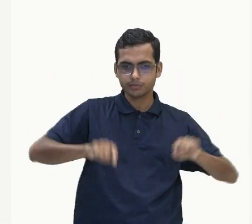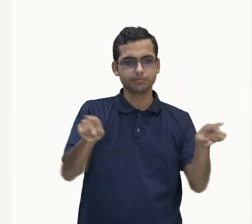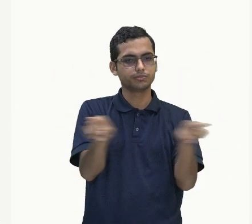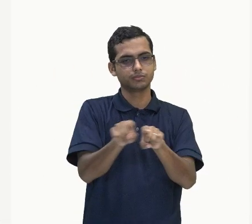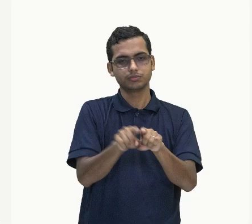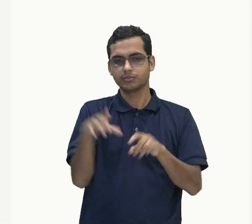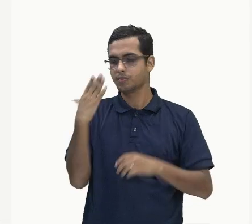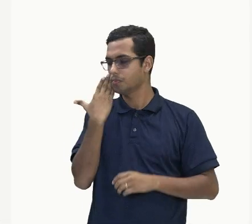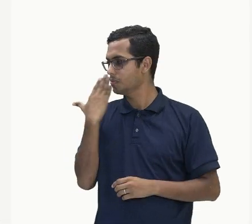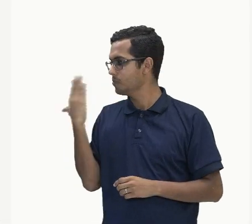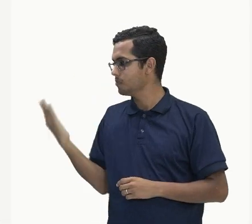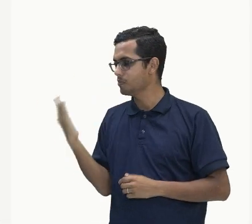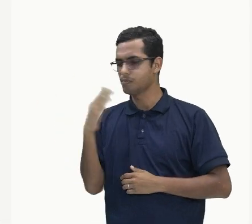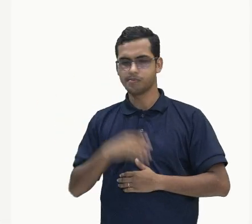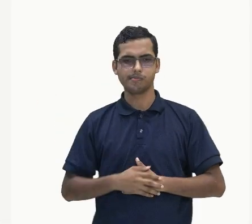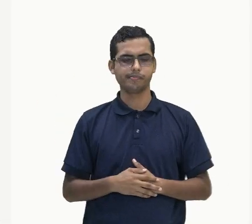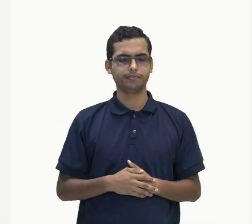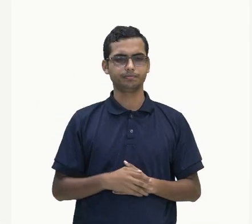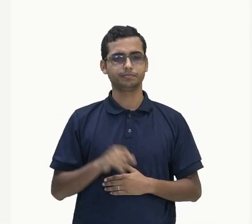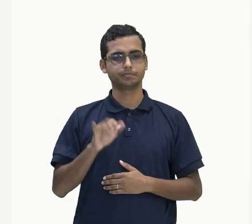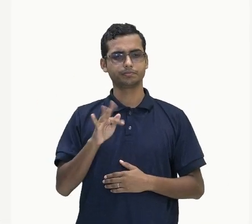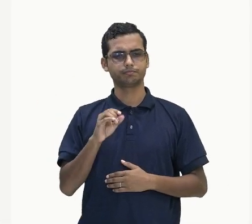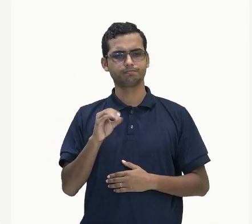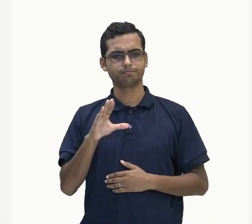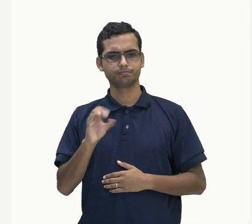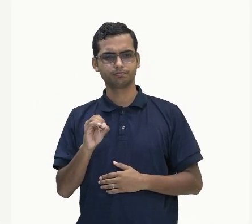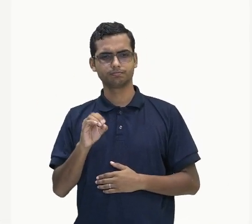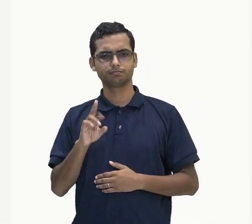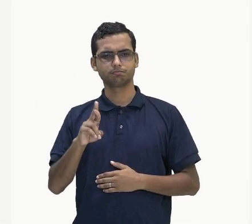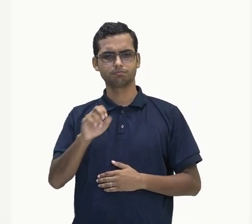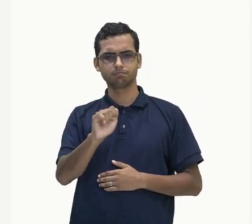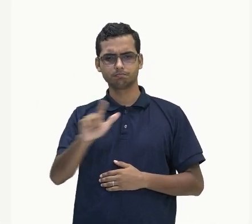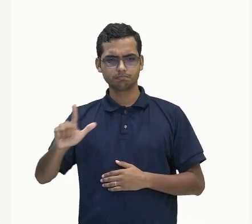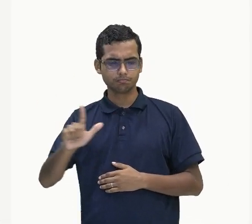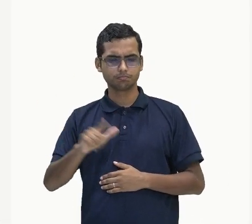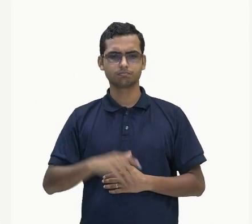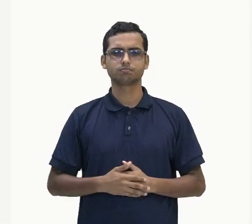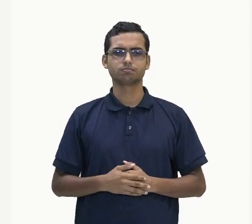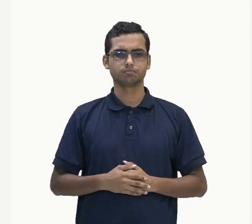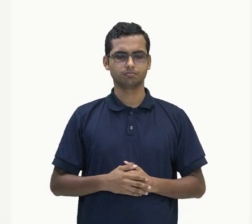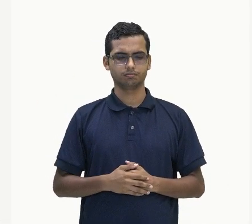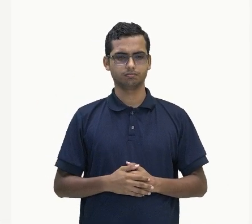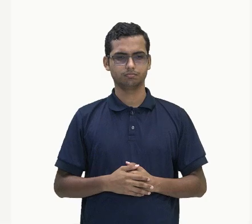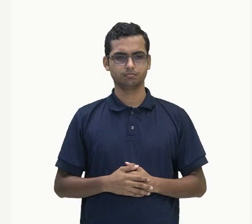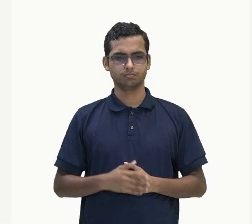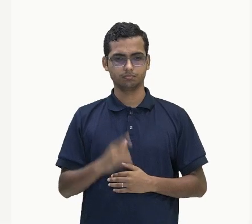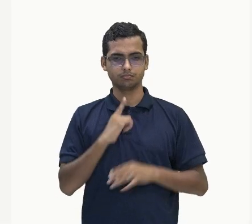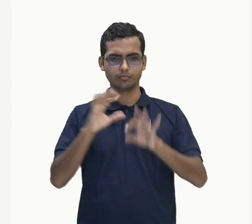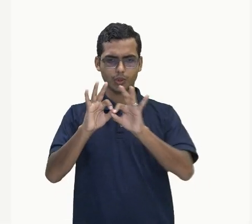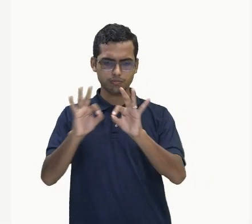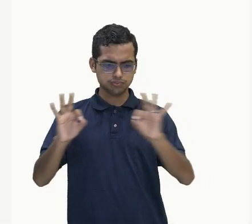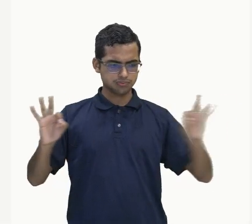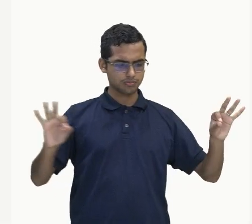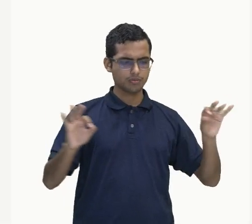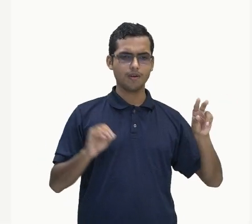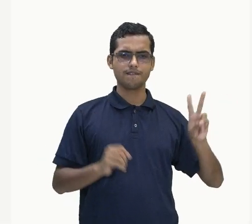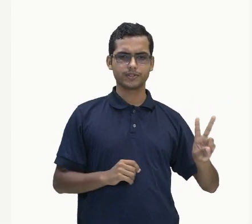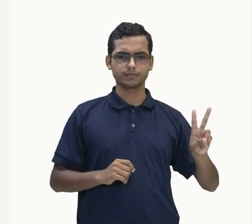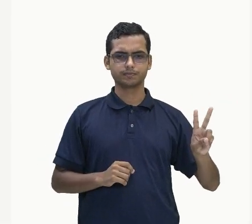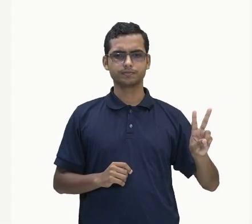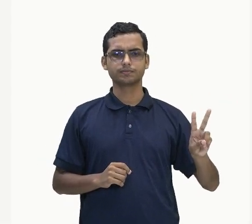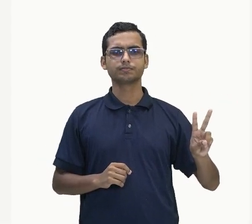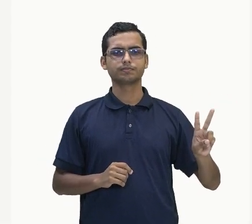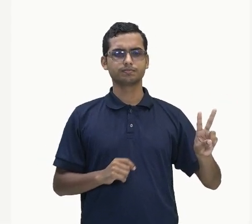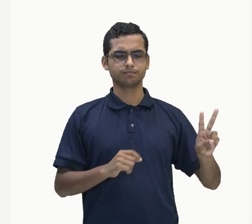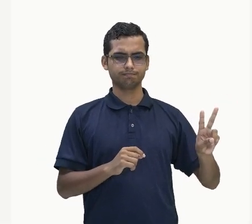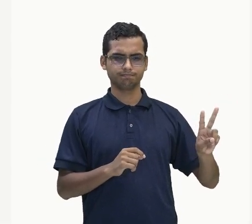foco do espelho, reflete paralelamente ao eixo principal. Agora, pessoal, os raios